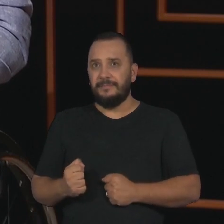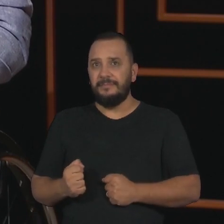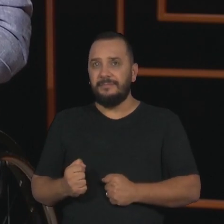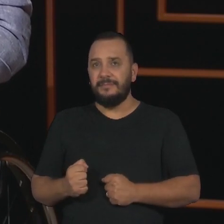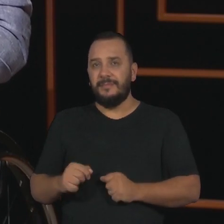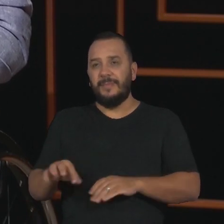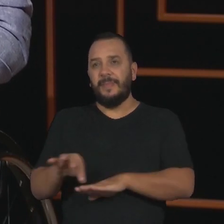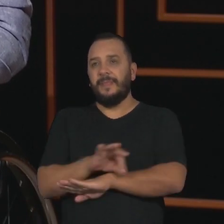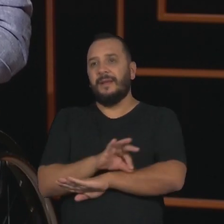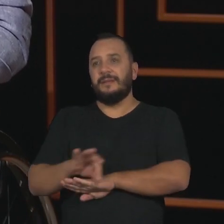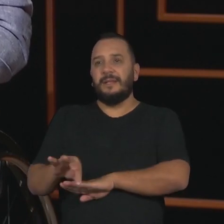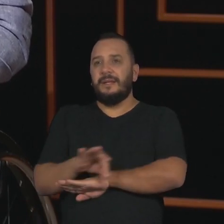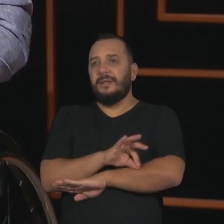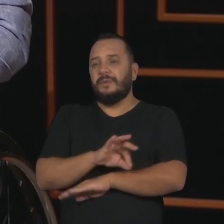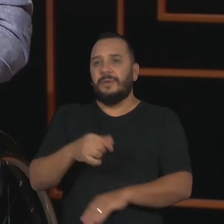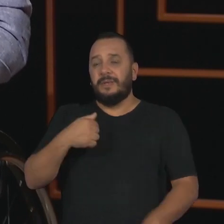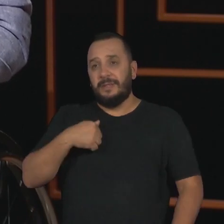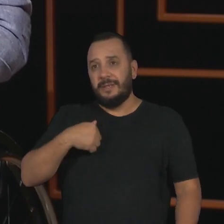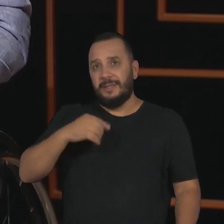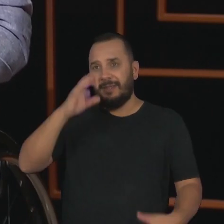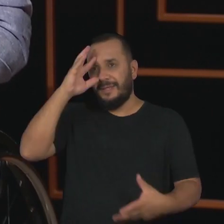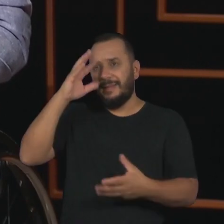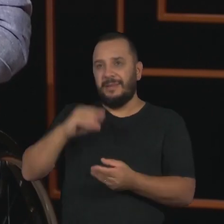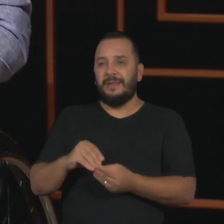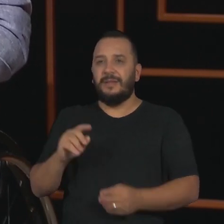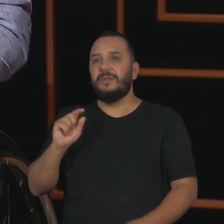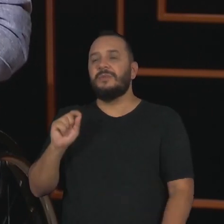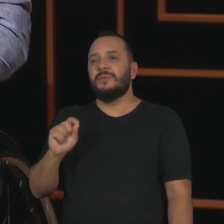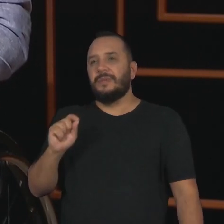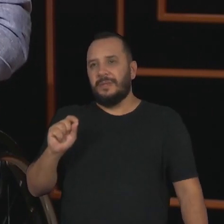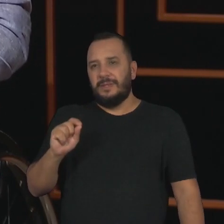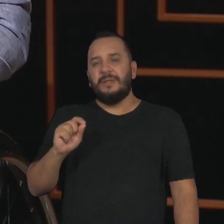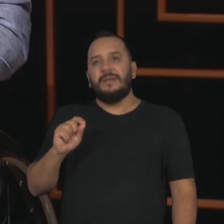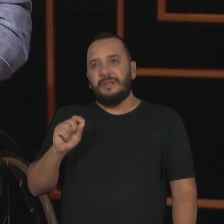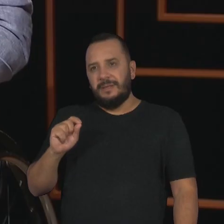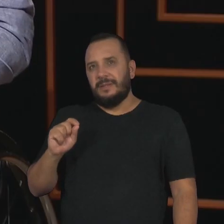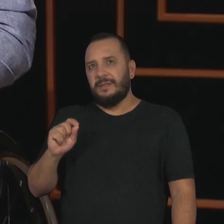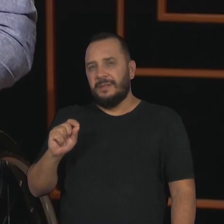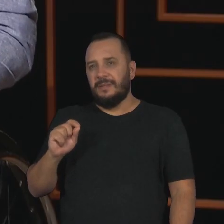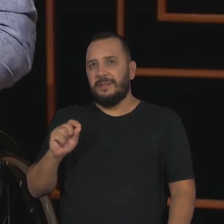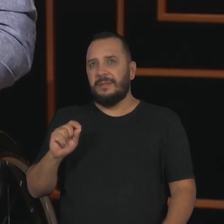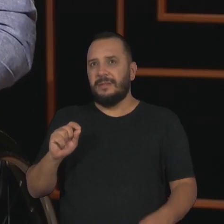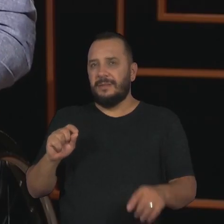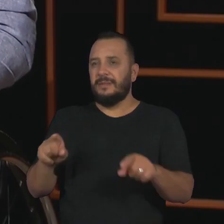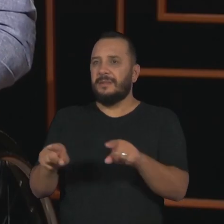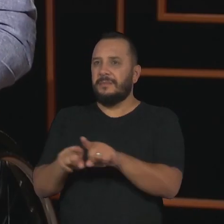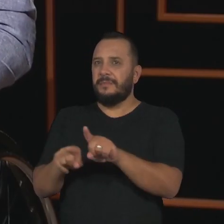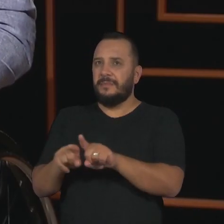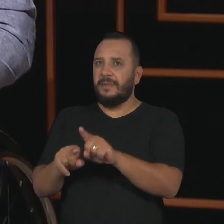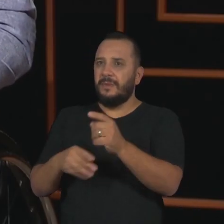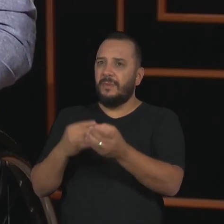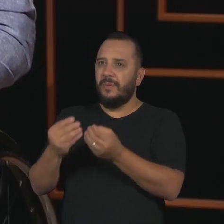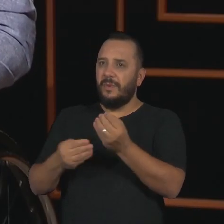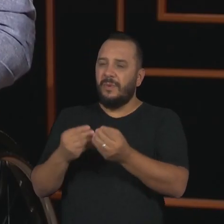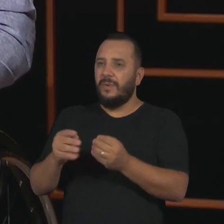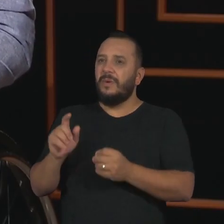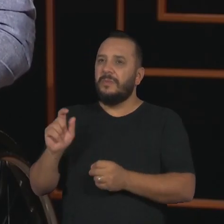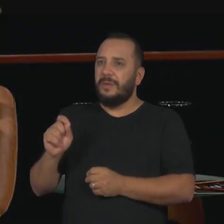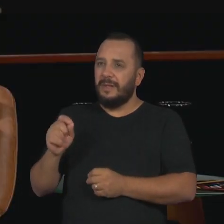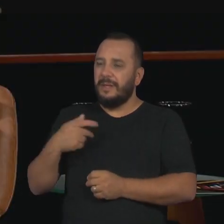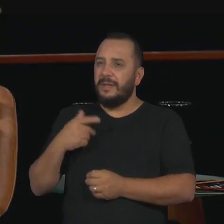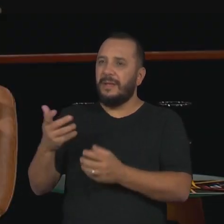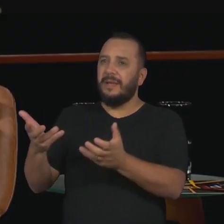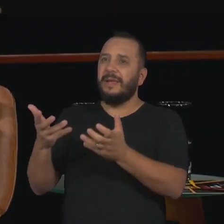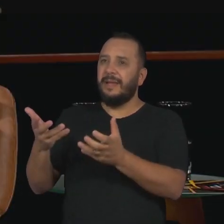ele tem que entender profundamente também as emoções do proprietário. O